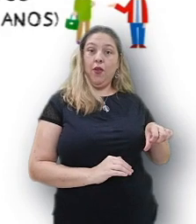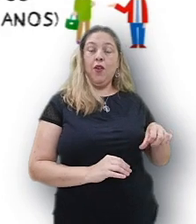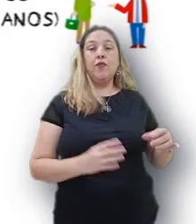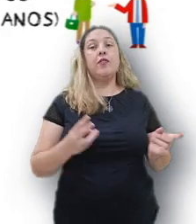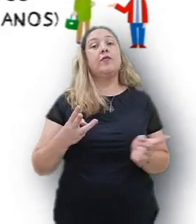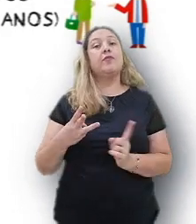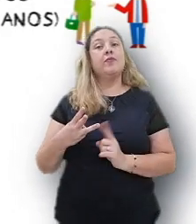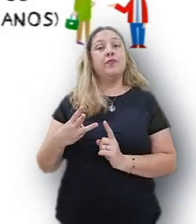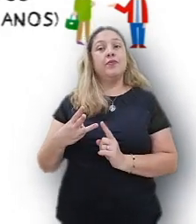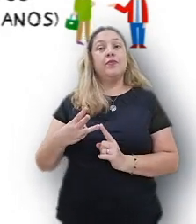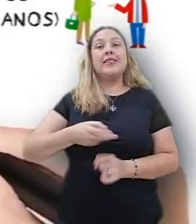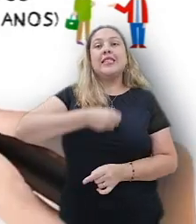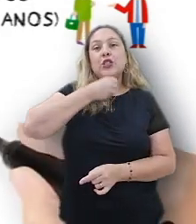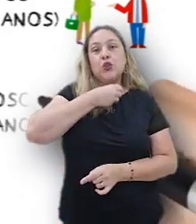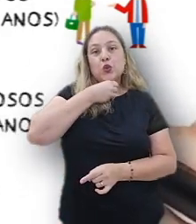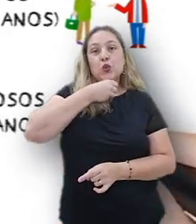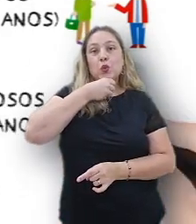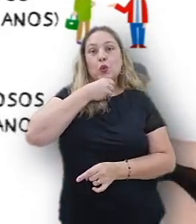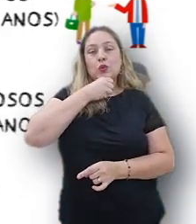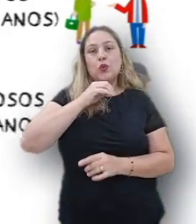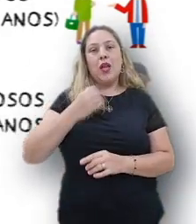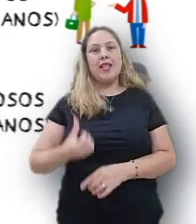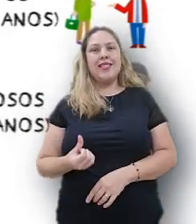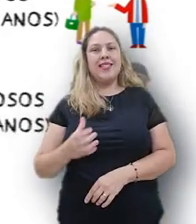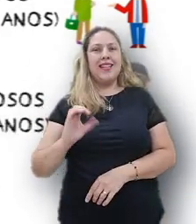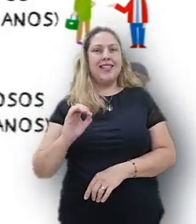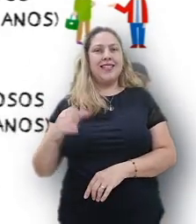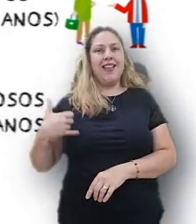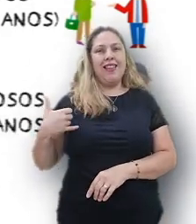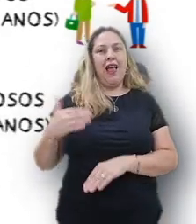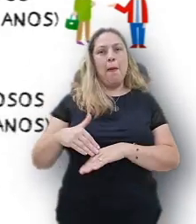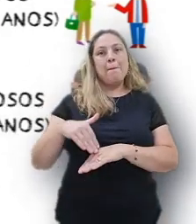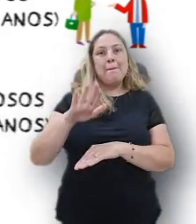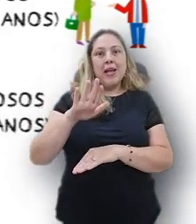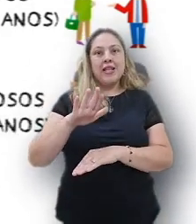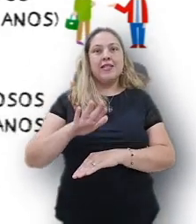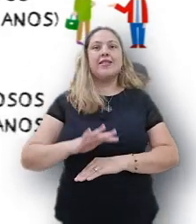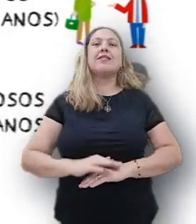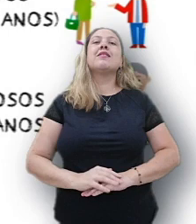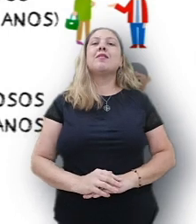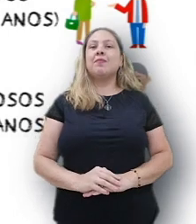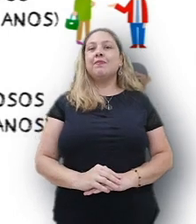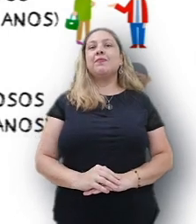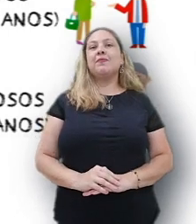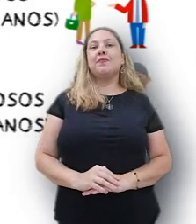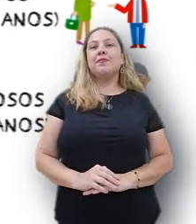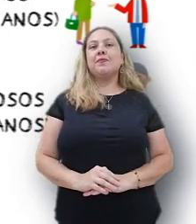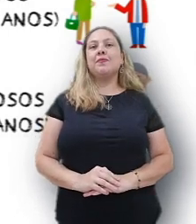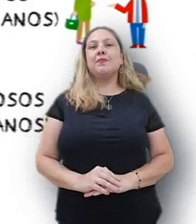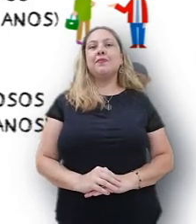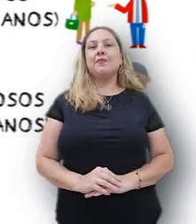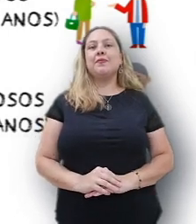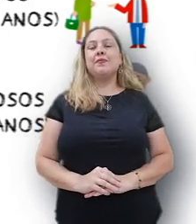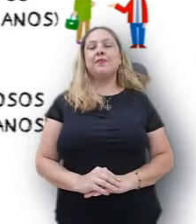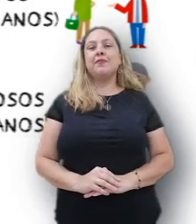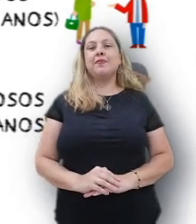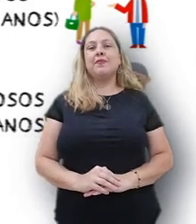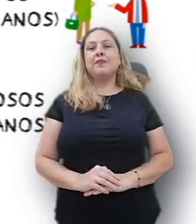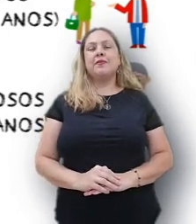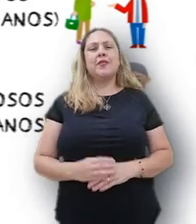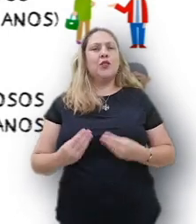de 20 a 59 e os idosos, que são aquelas pessoas acima de 60